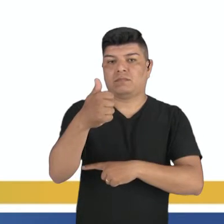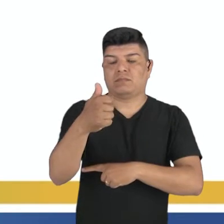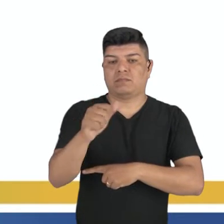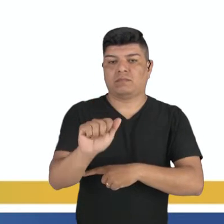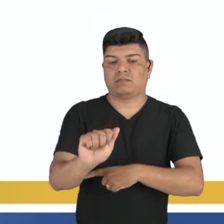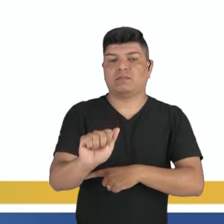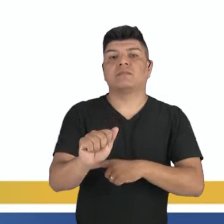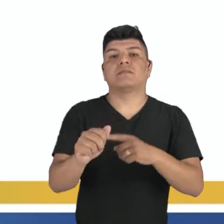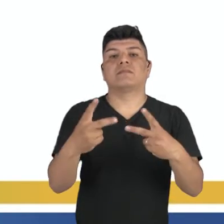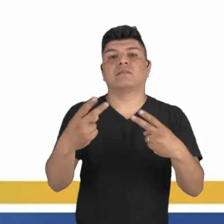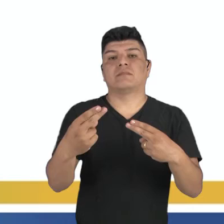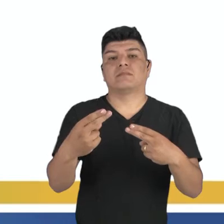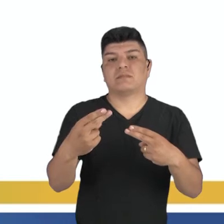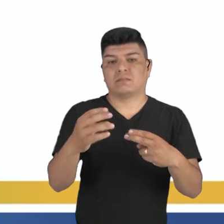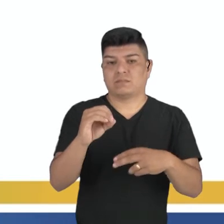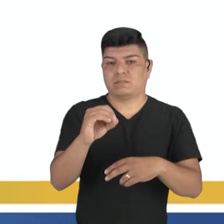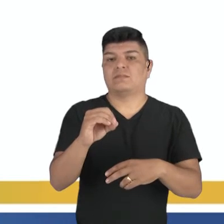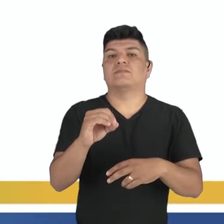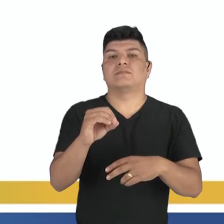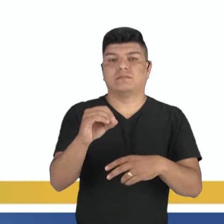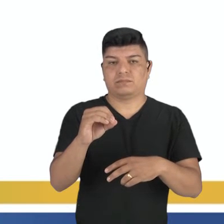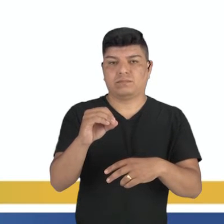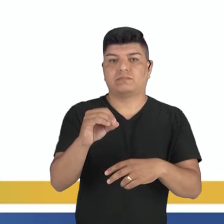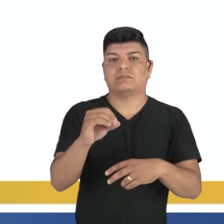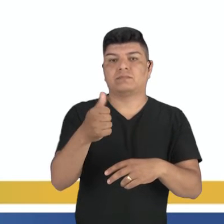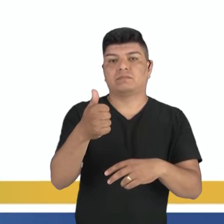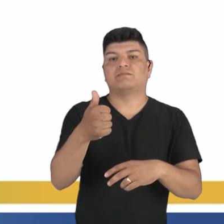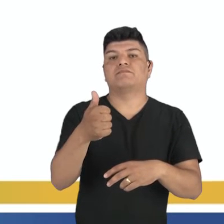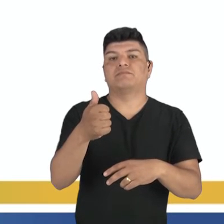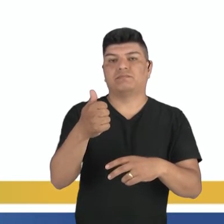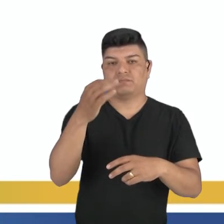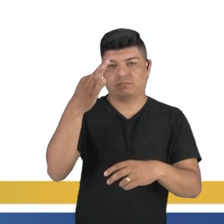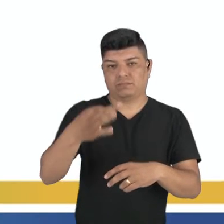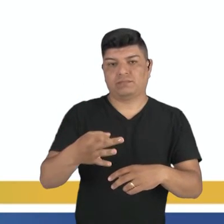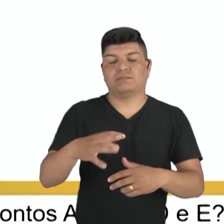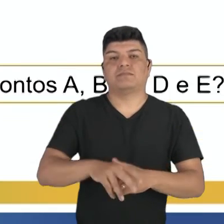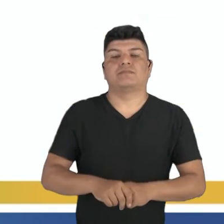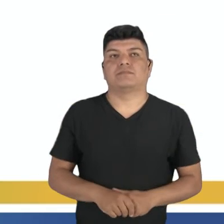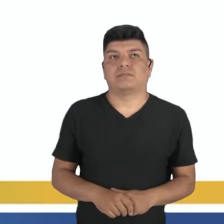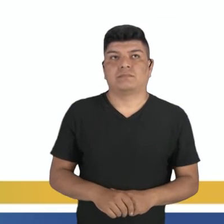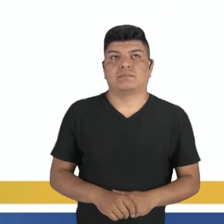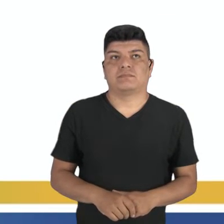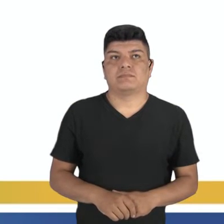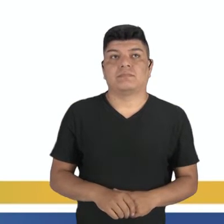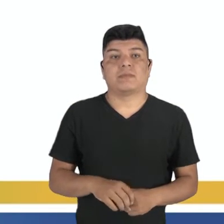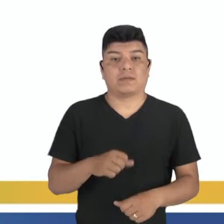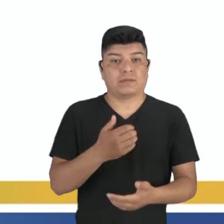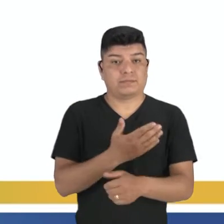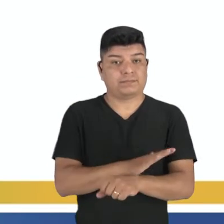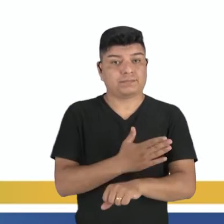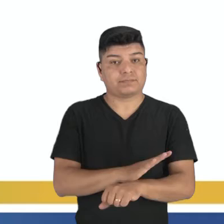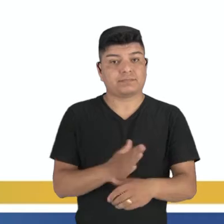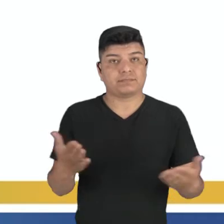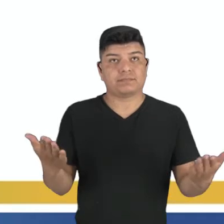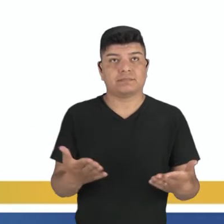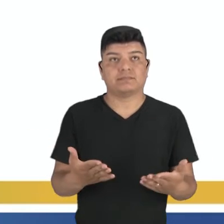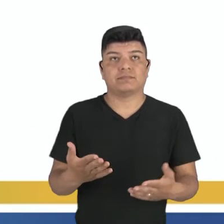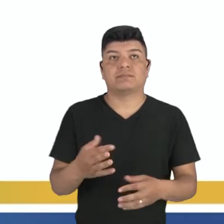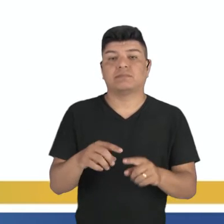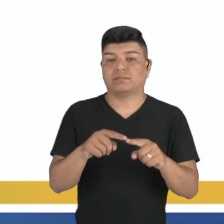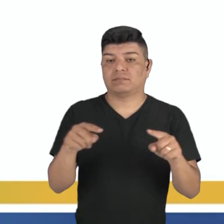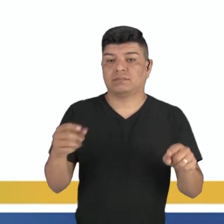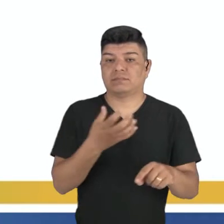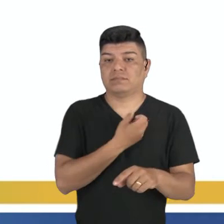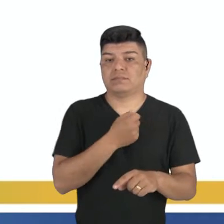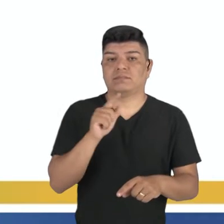sobre A, né, vai ser igual ao elemento neutro aí, 1, certo? Bom, vamos praticar um pouquinho. Na reta